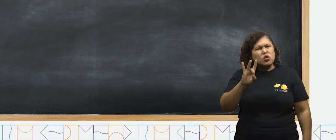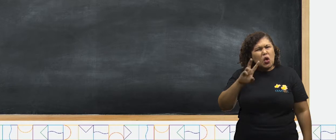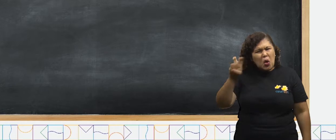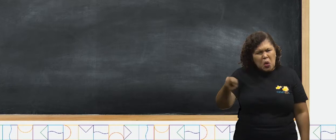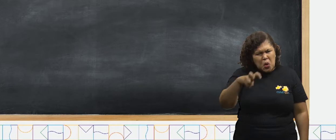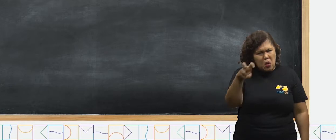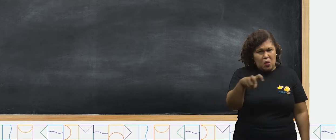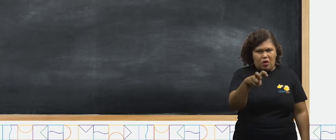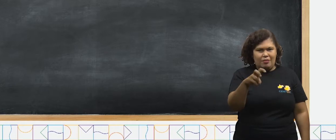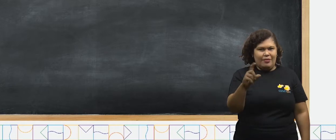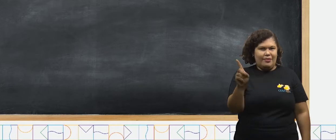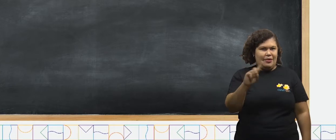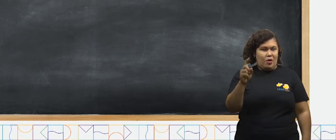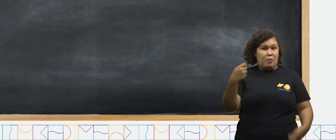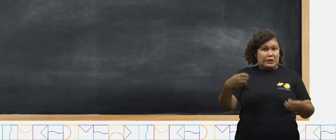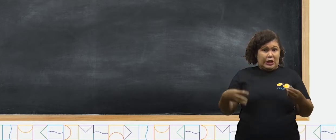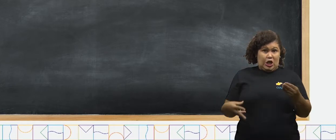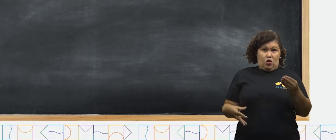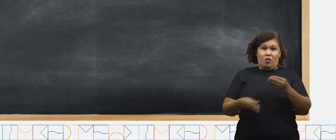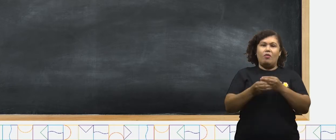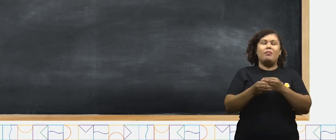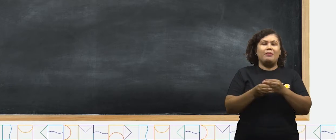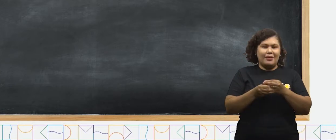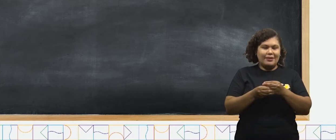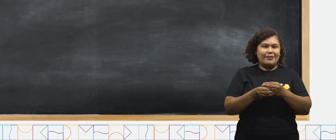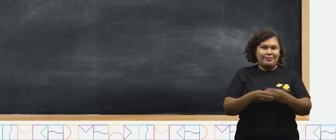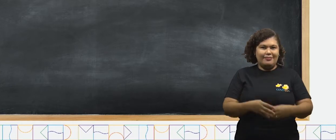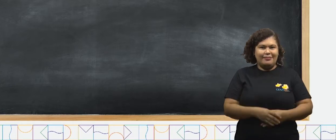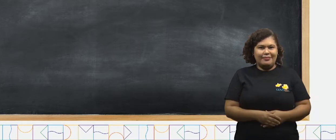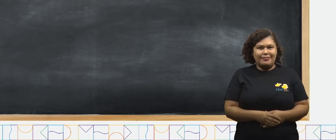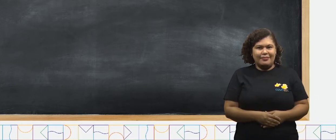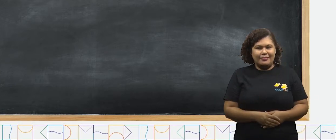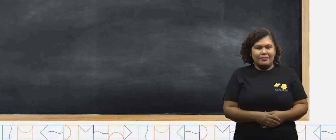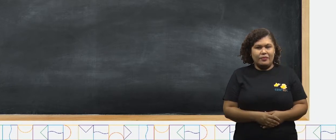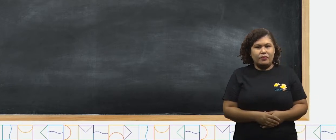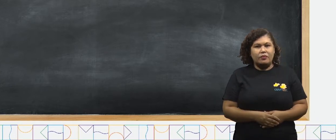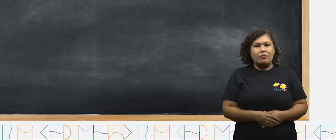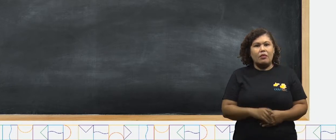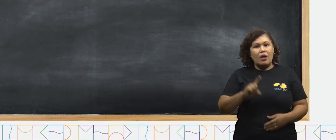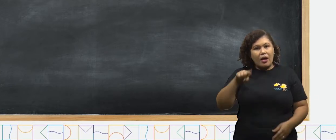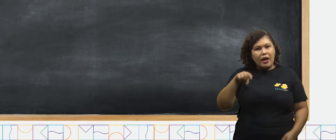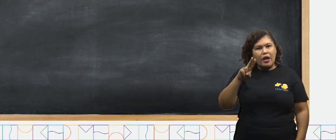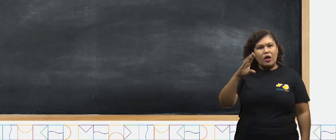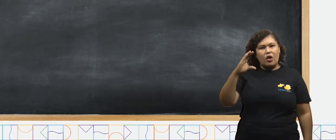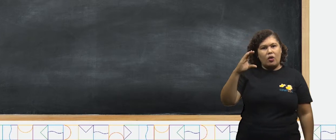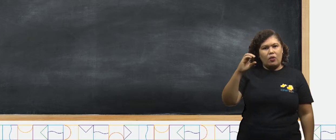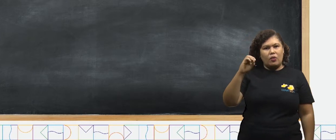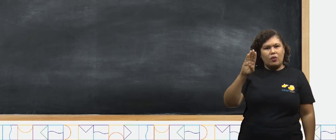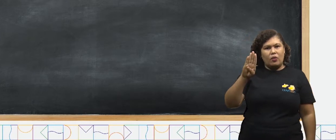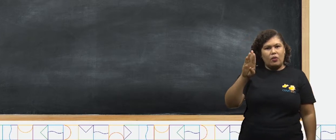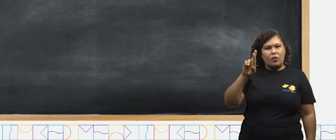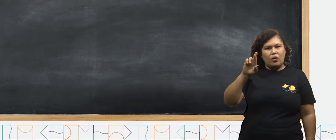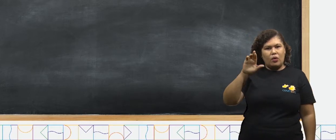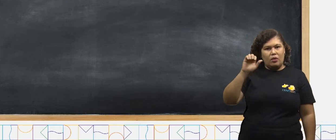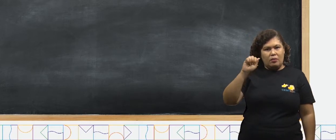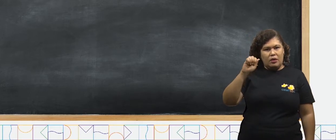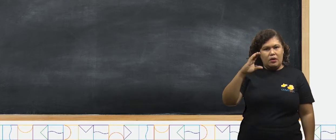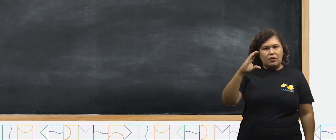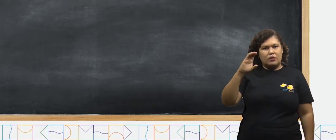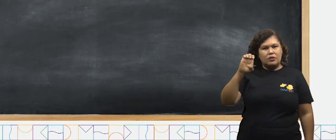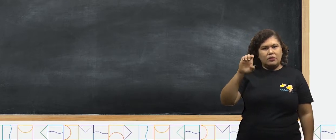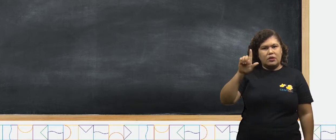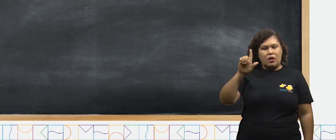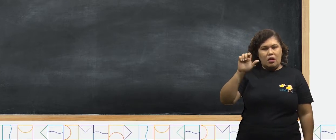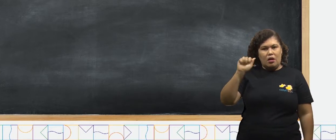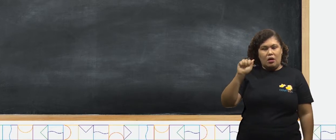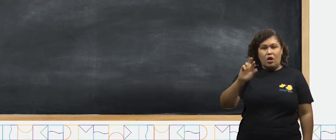cobra, hein? Precisa responder corretamente. Cobra cega. Cobra cega é diferente